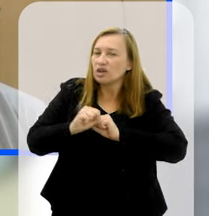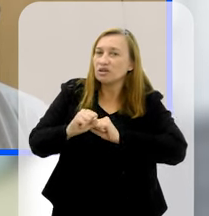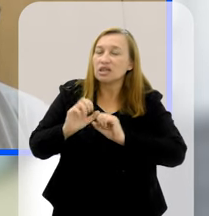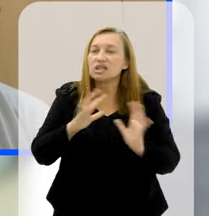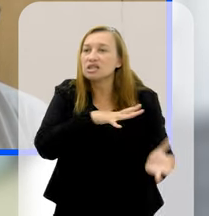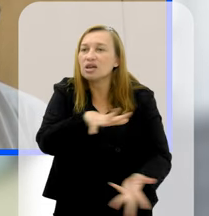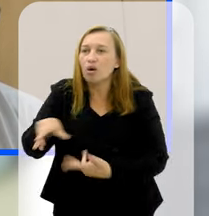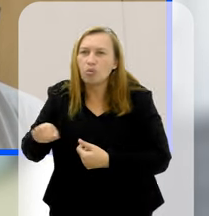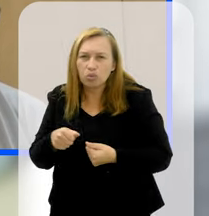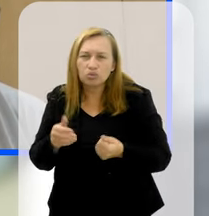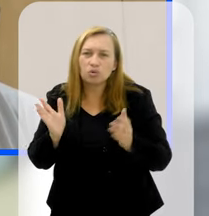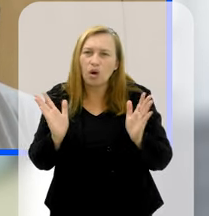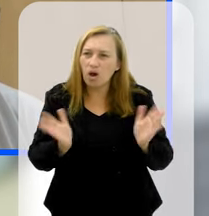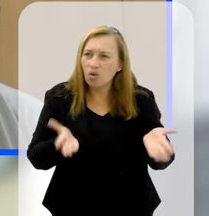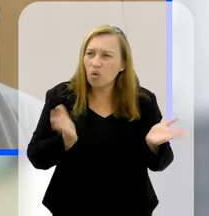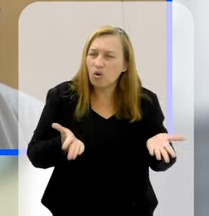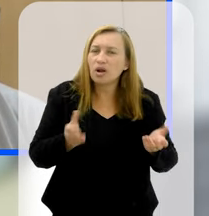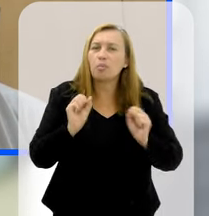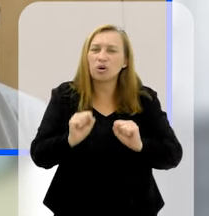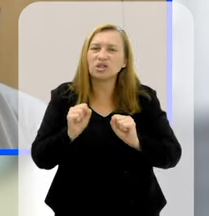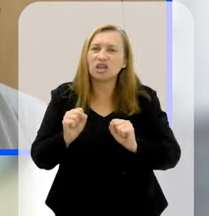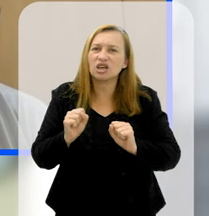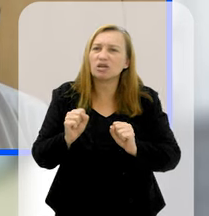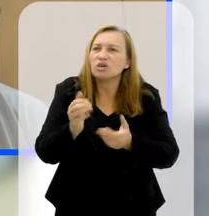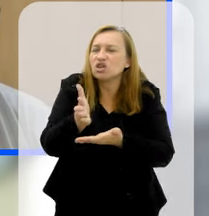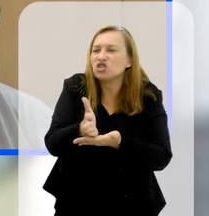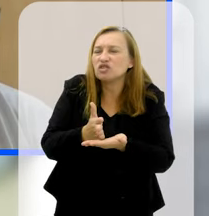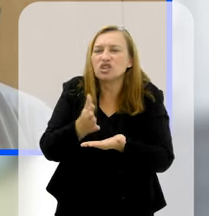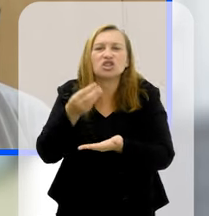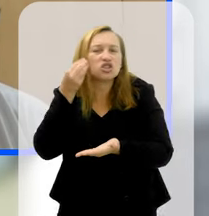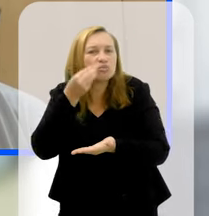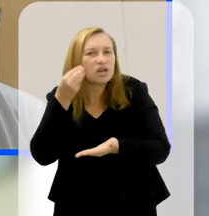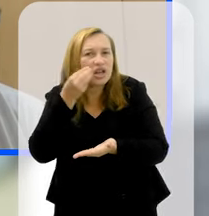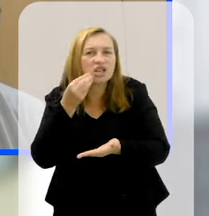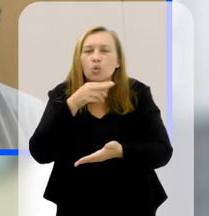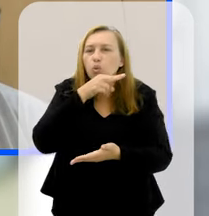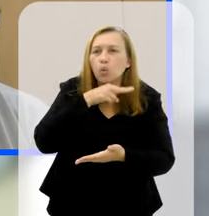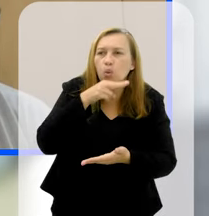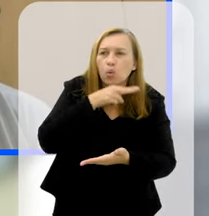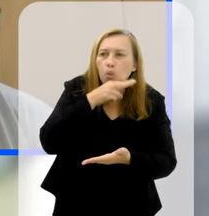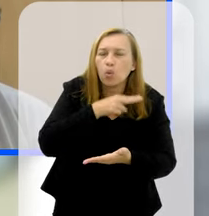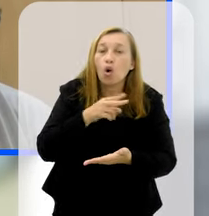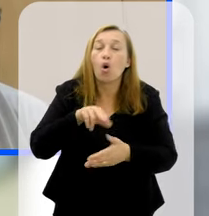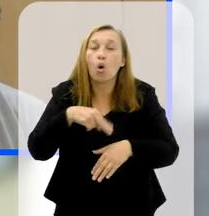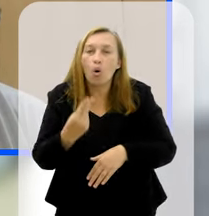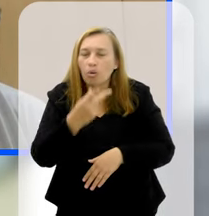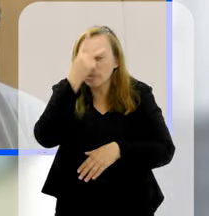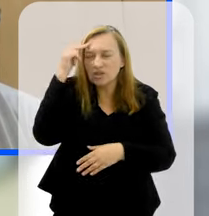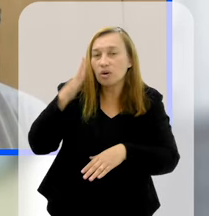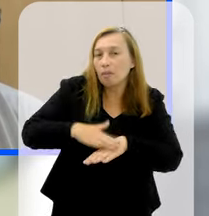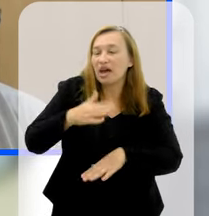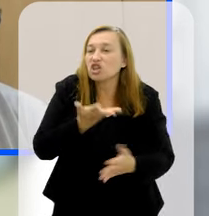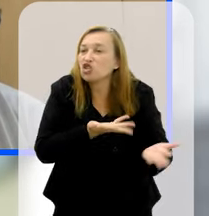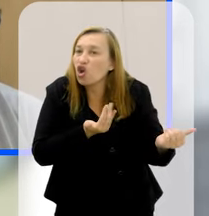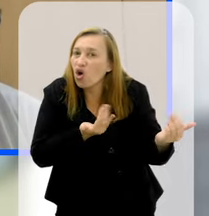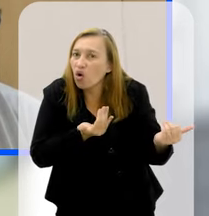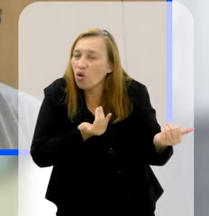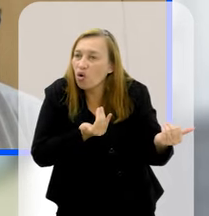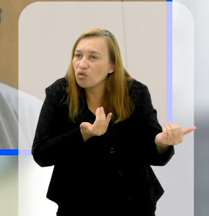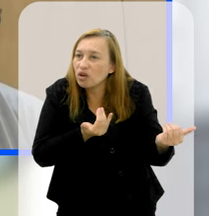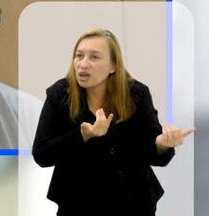nesse mundo atual e podendo dividir as suas experiências com seus netinhos ou com pessoas mais jovens,